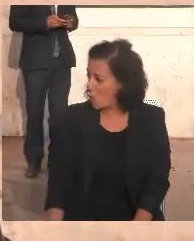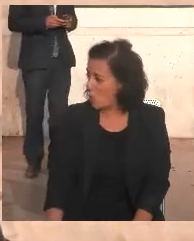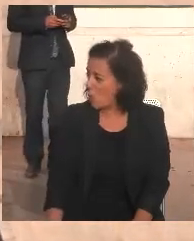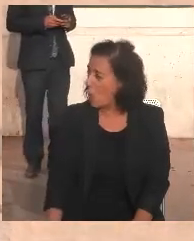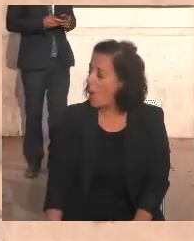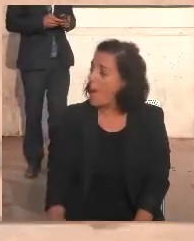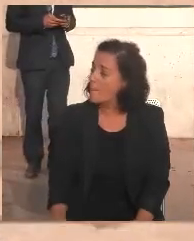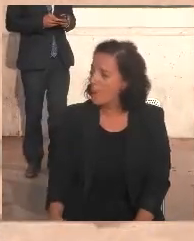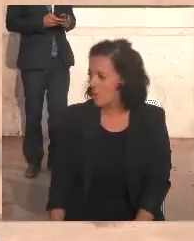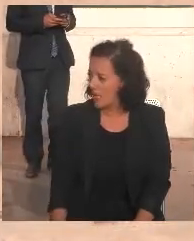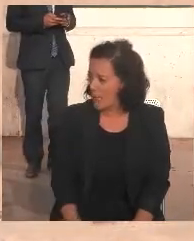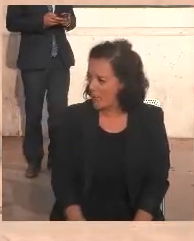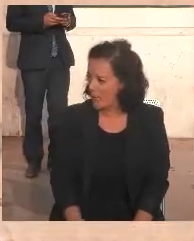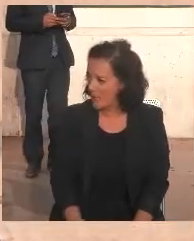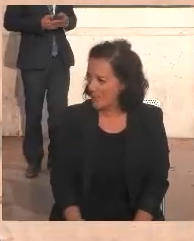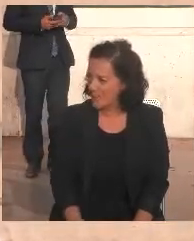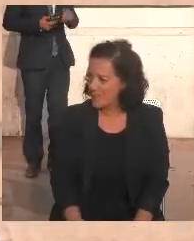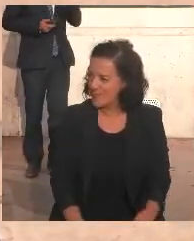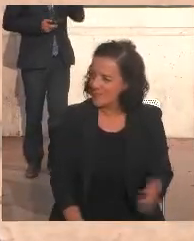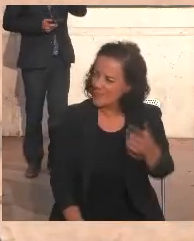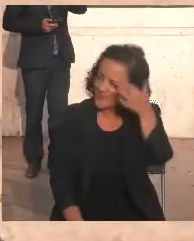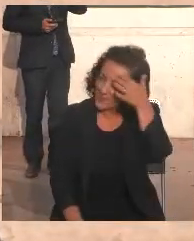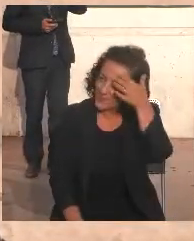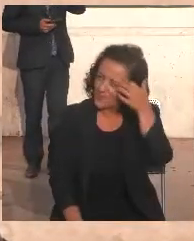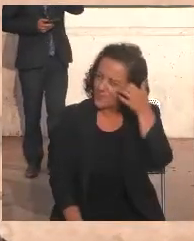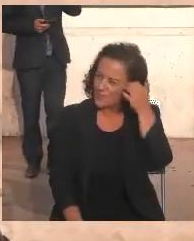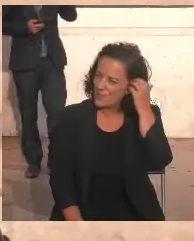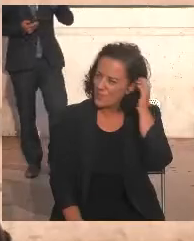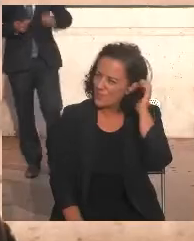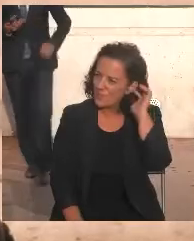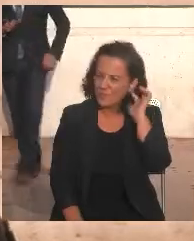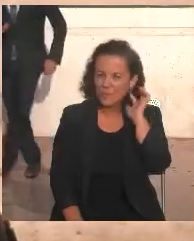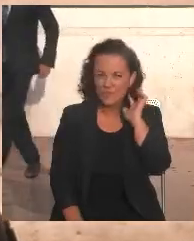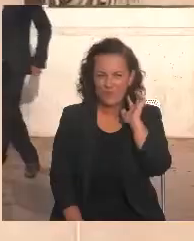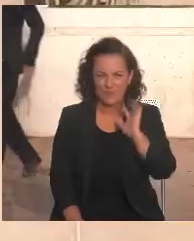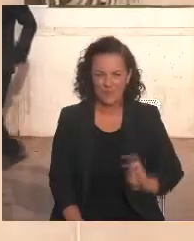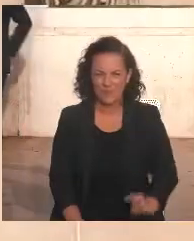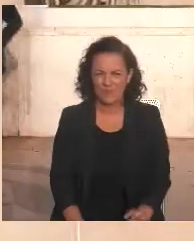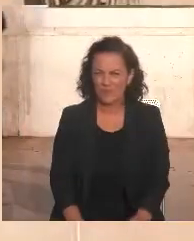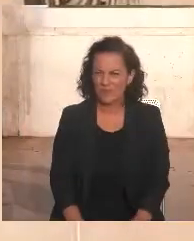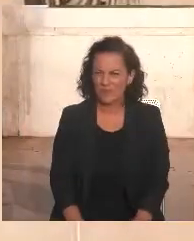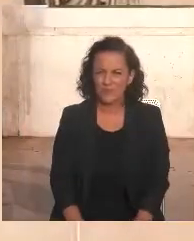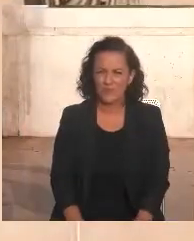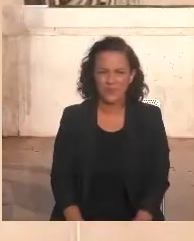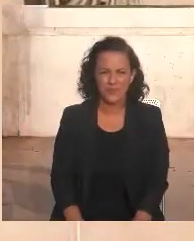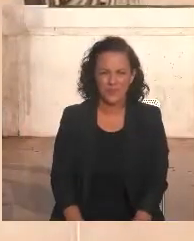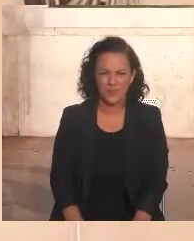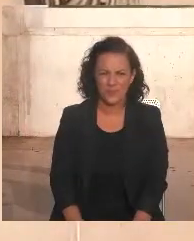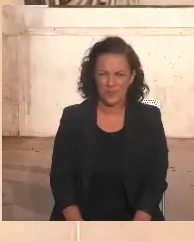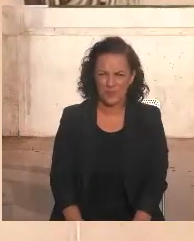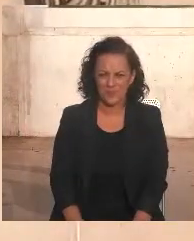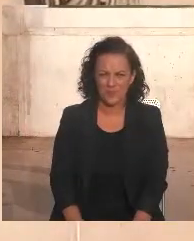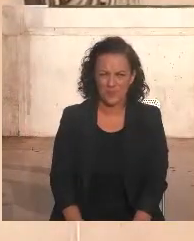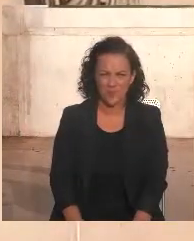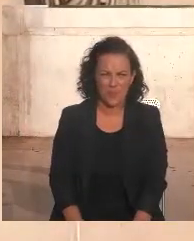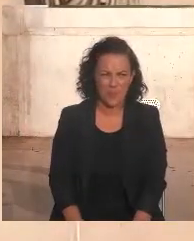novo. Vejo-me de novo. Sou um vento novo.